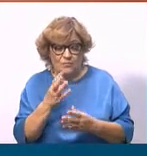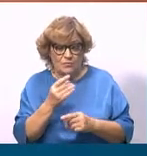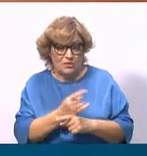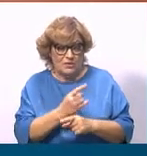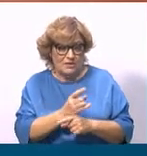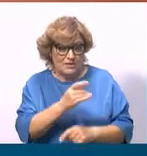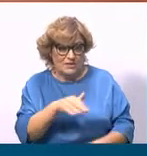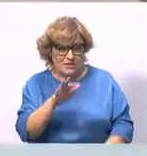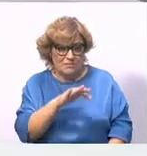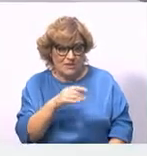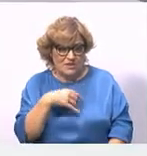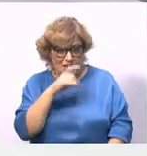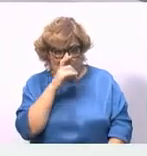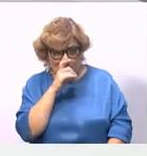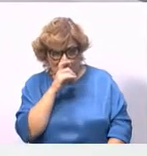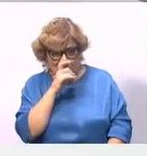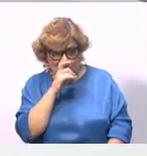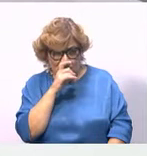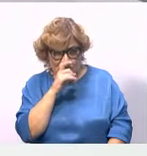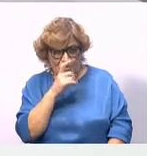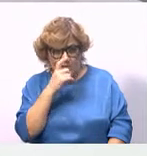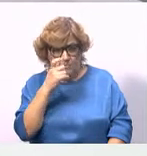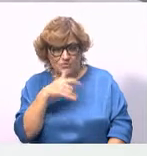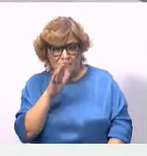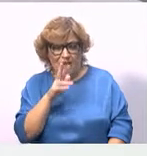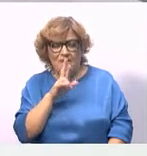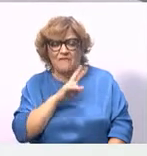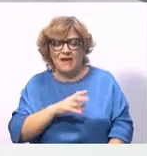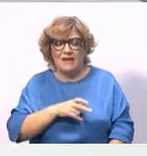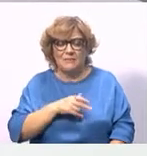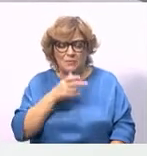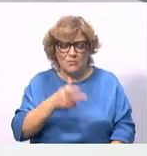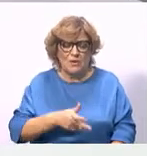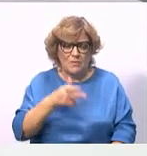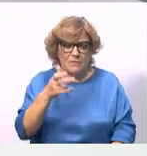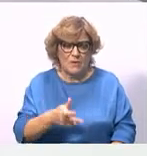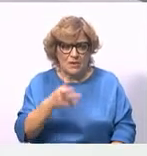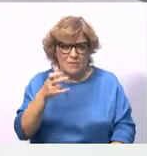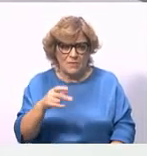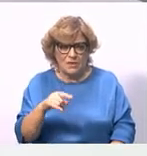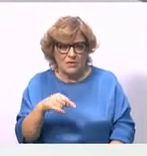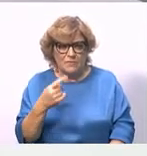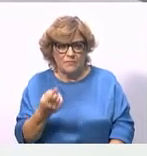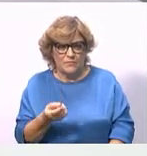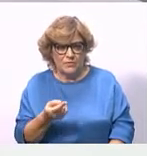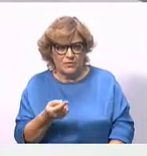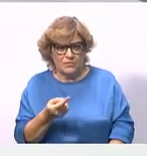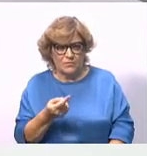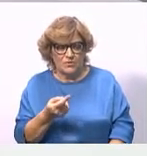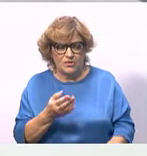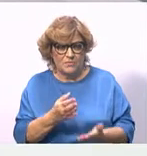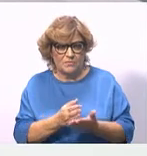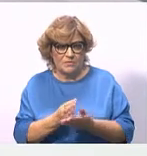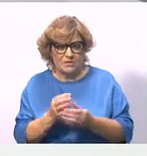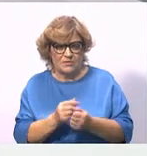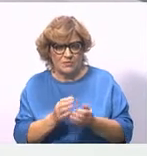destas imagens fazem-me lembrar os peregrinos, não é? Que fazem muitas caminhadas, nomeadamente, e depois passam